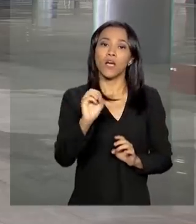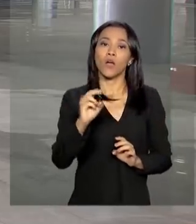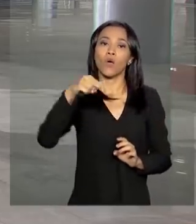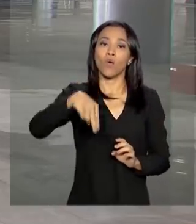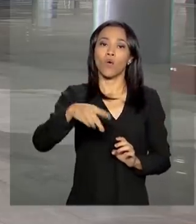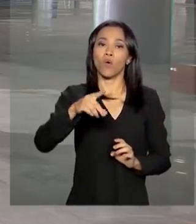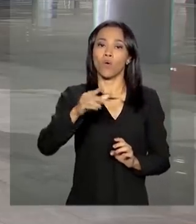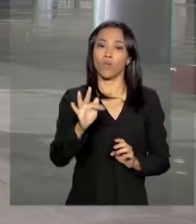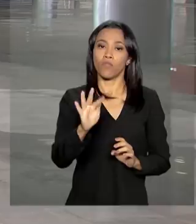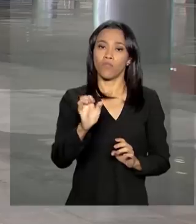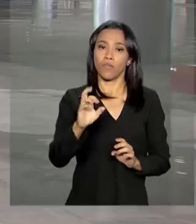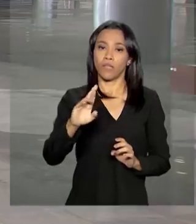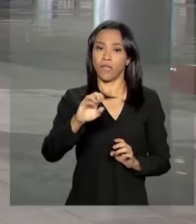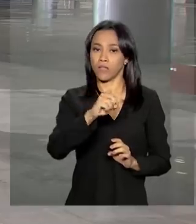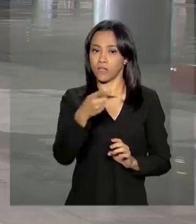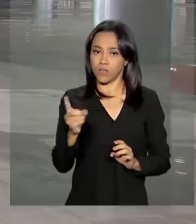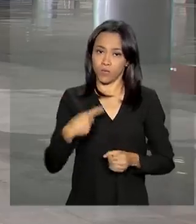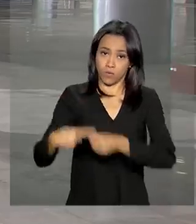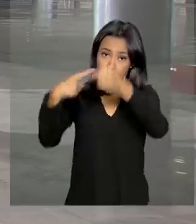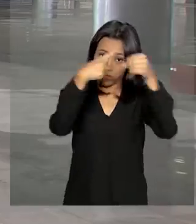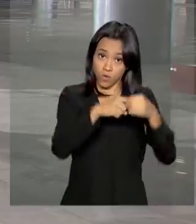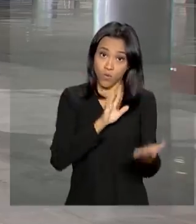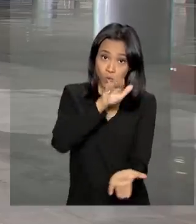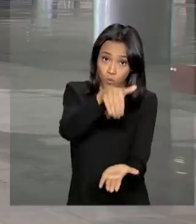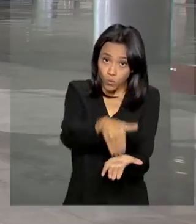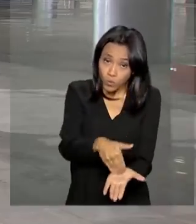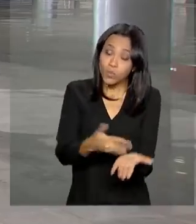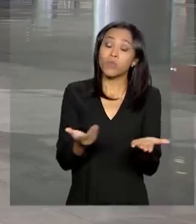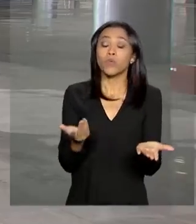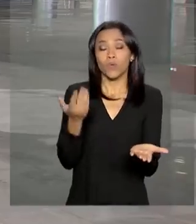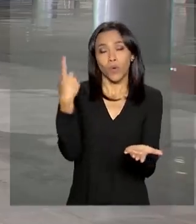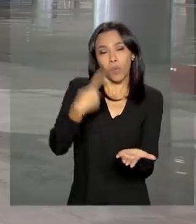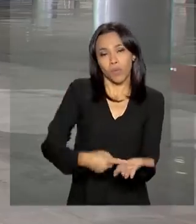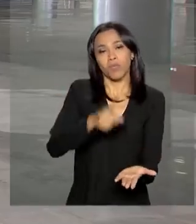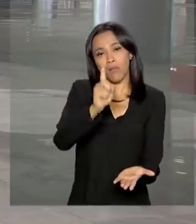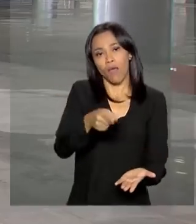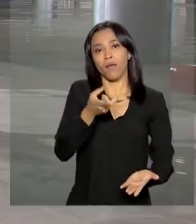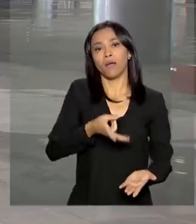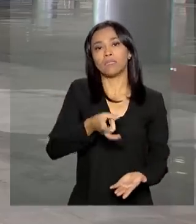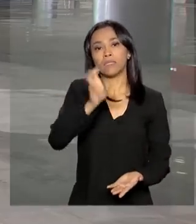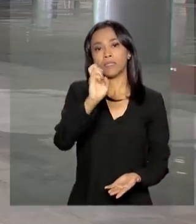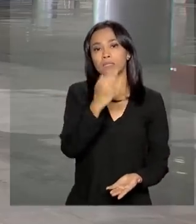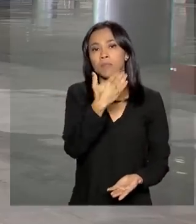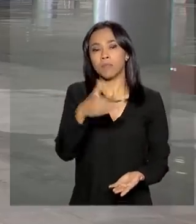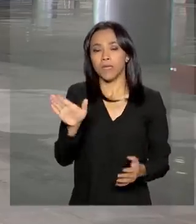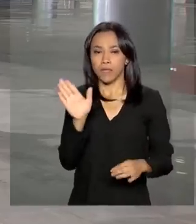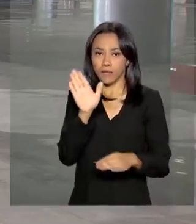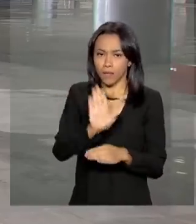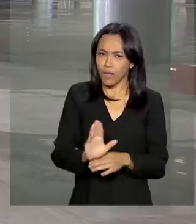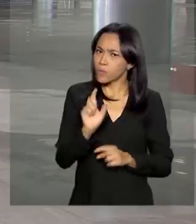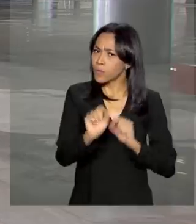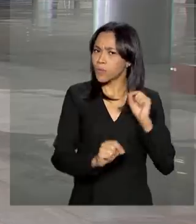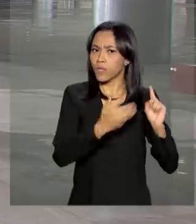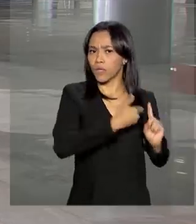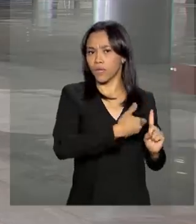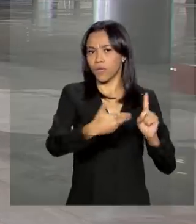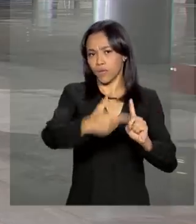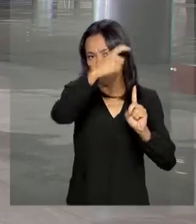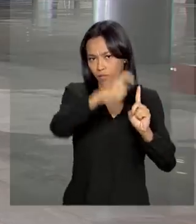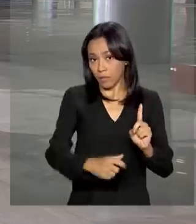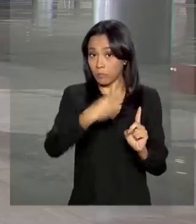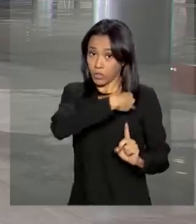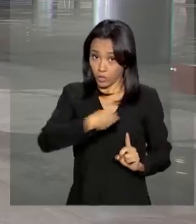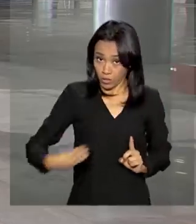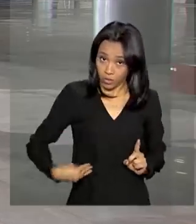dos Municípios. O último compromisso dessa segunda-feira é às 17h, um encontro com Osmar Terra, ministro